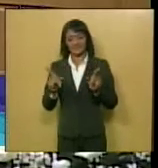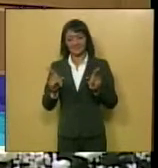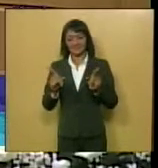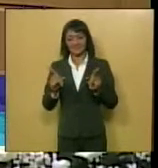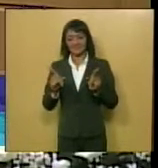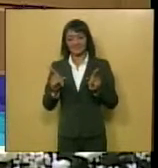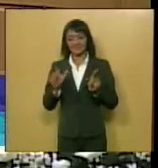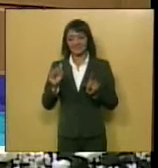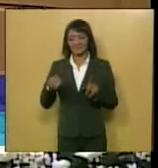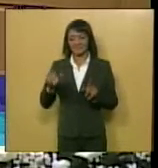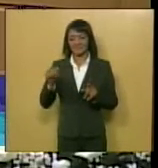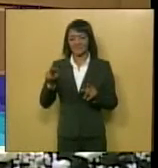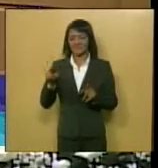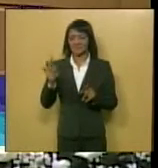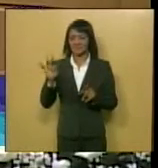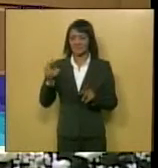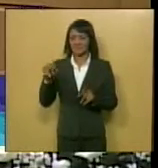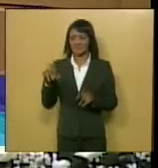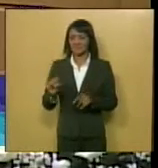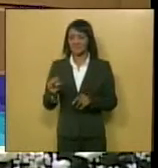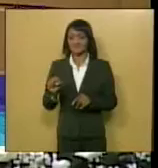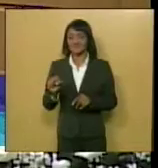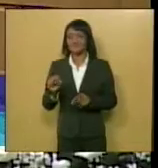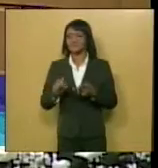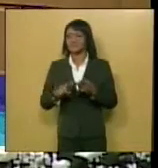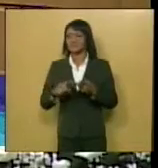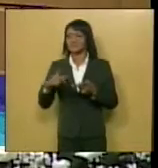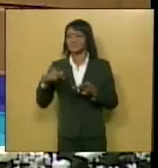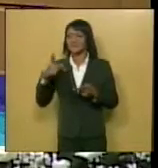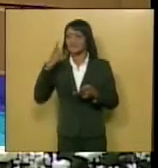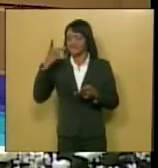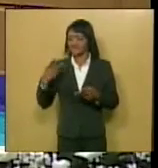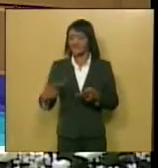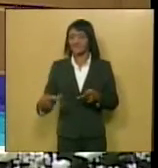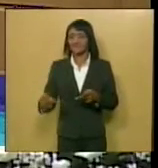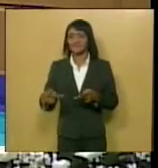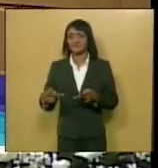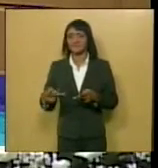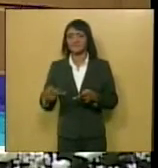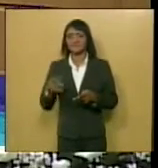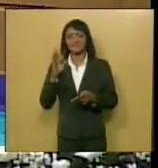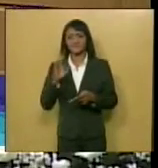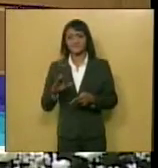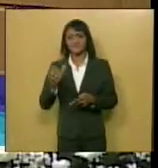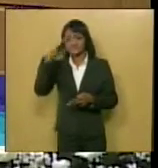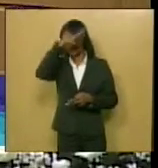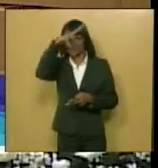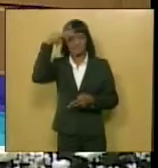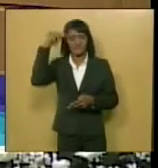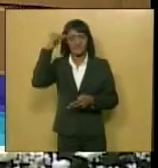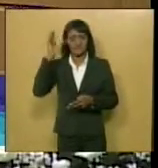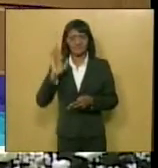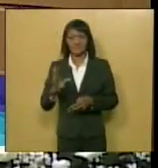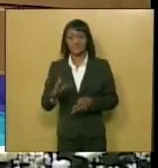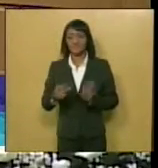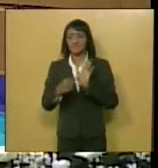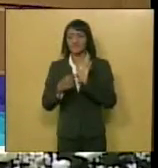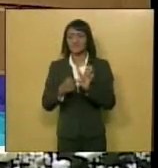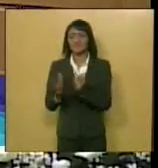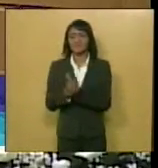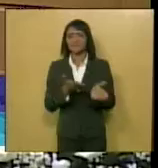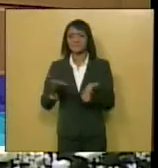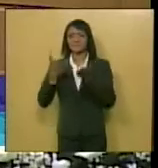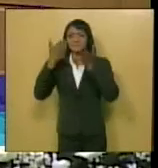Amadeu Tiago de Melo, poeta amazonense, exaltou desta forma a grandeza